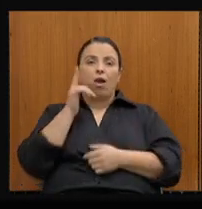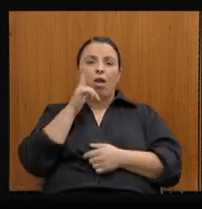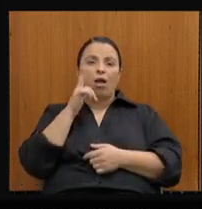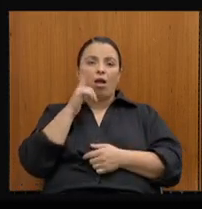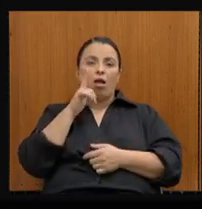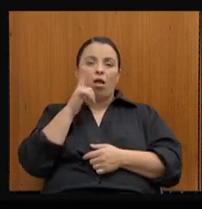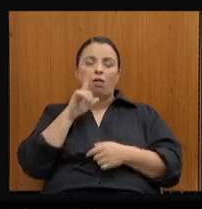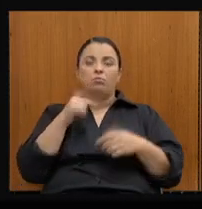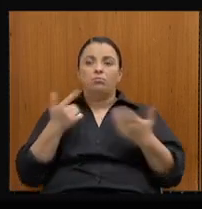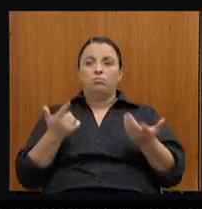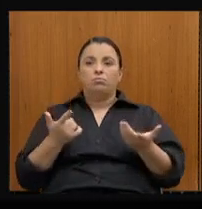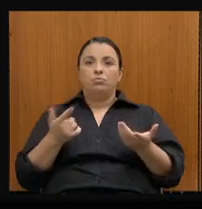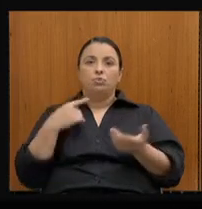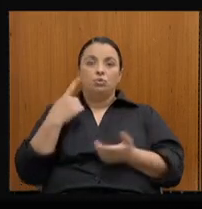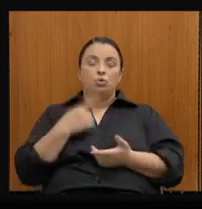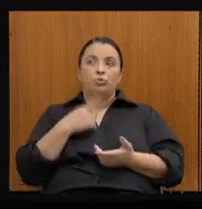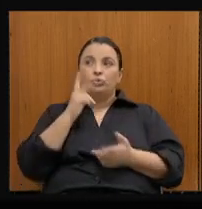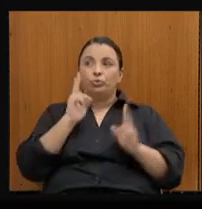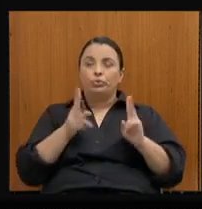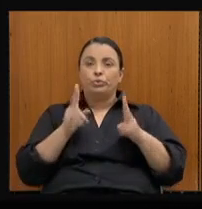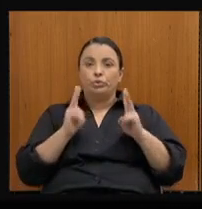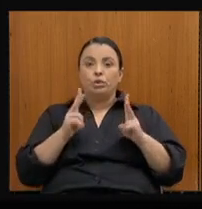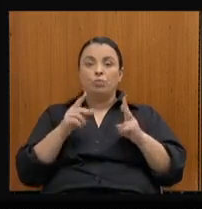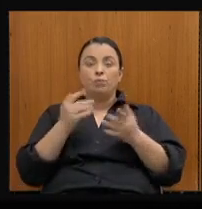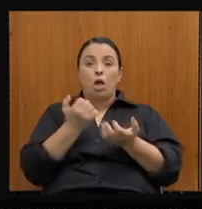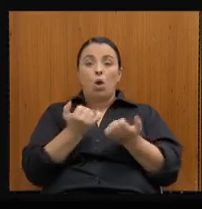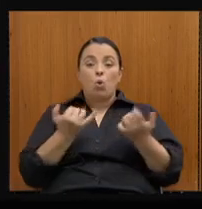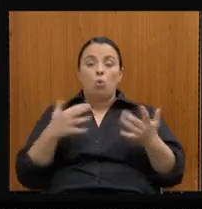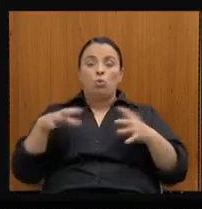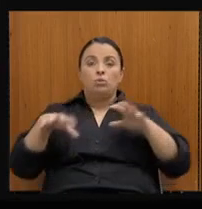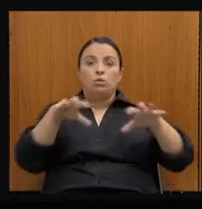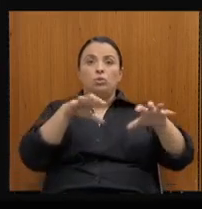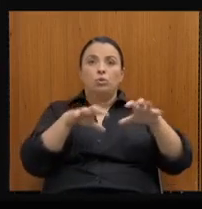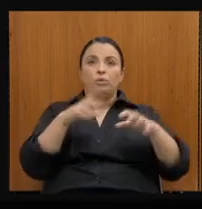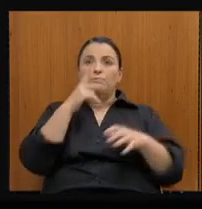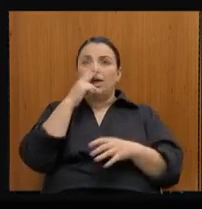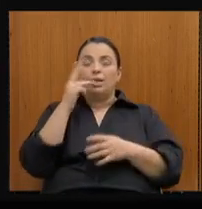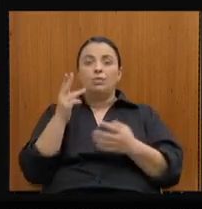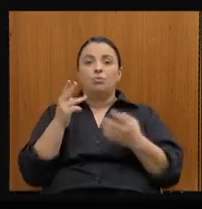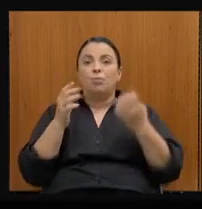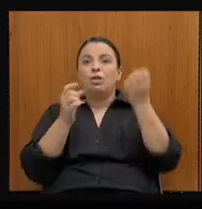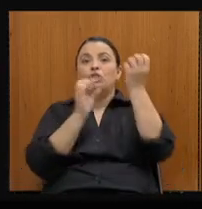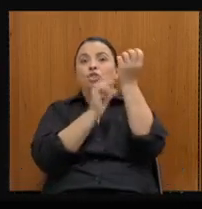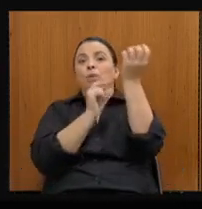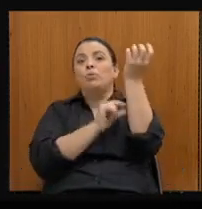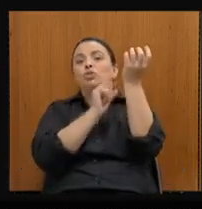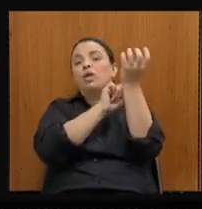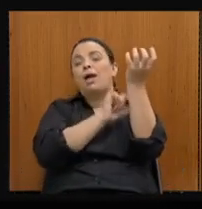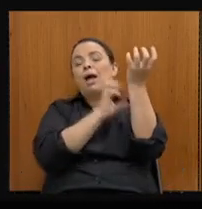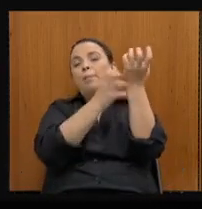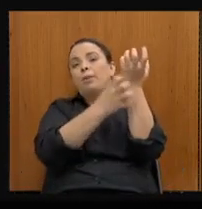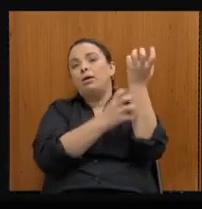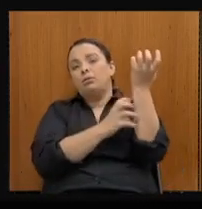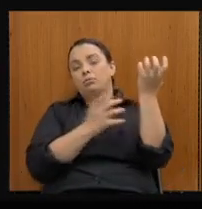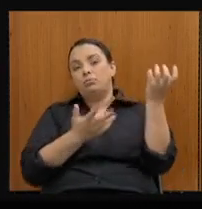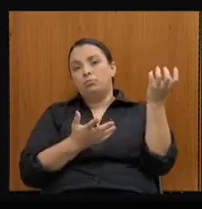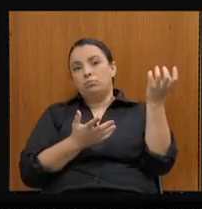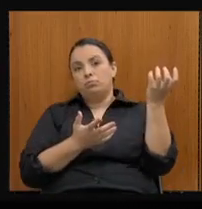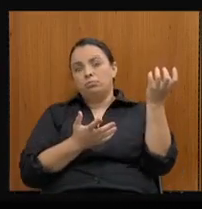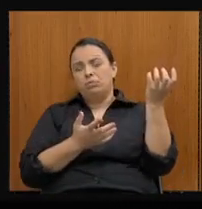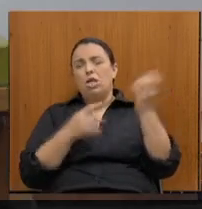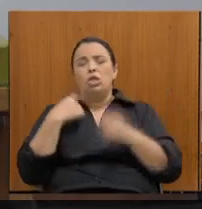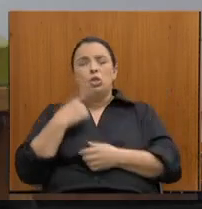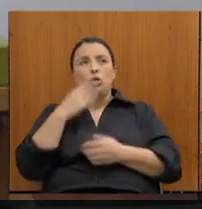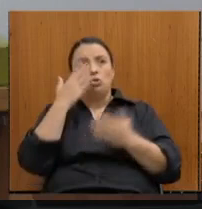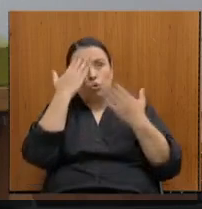continuamos em alguns setores a ser uma jabuticaba nós somos um país que acreditou Até recentemente que nós temos um sumo chamado água